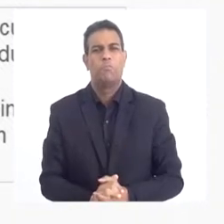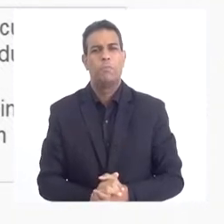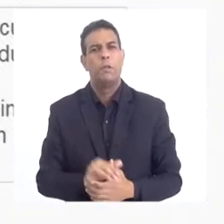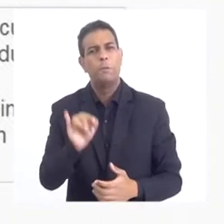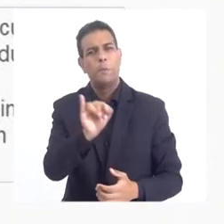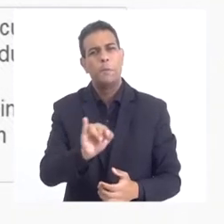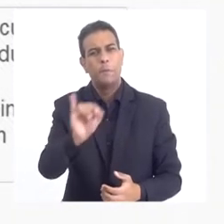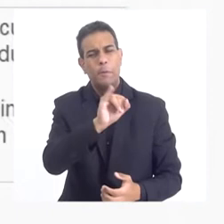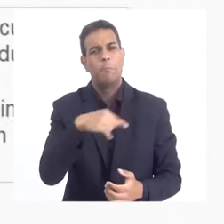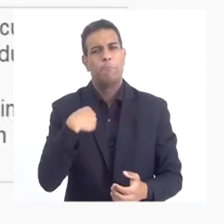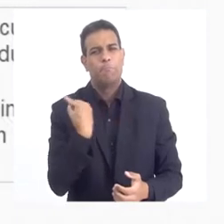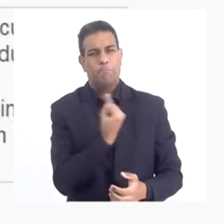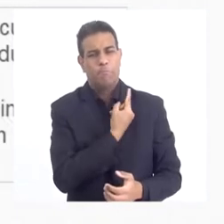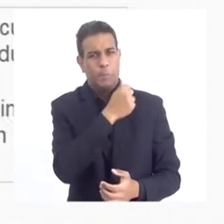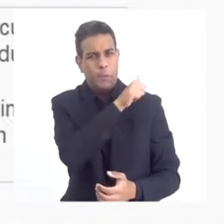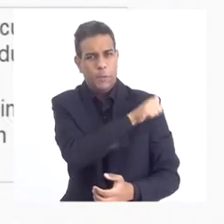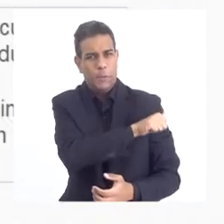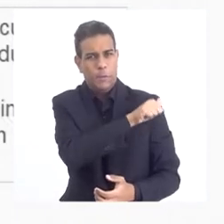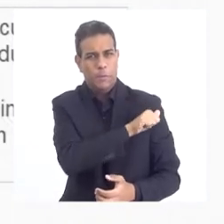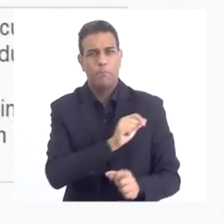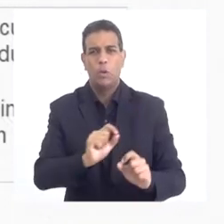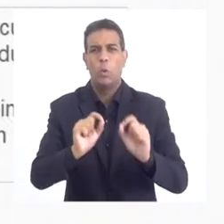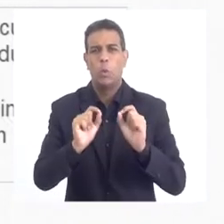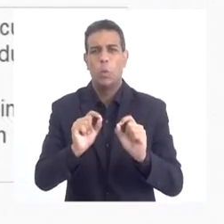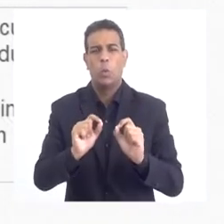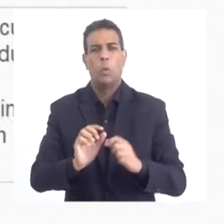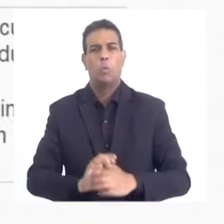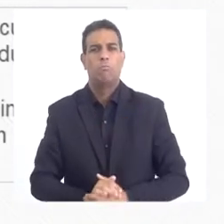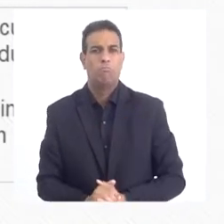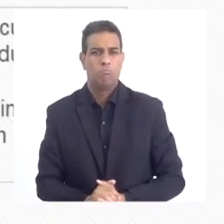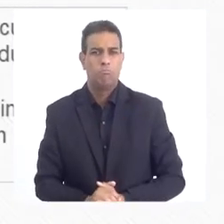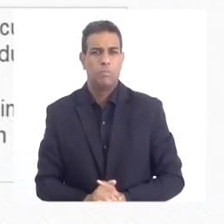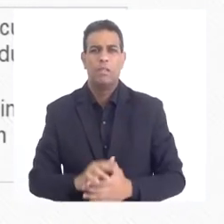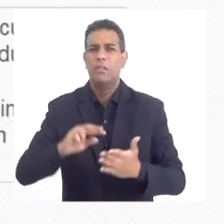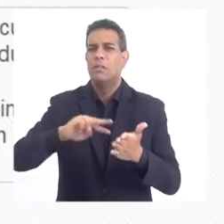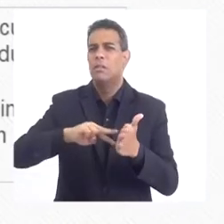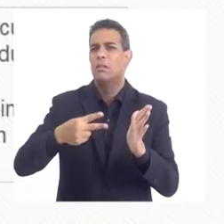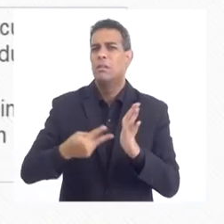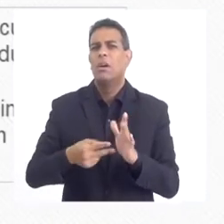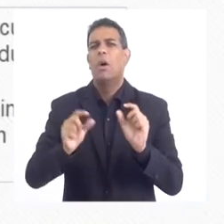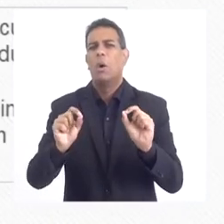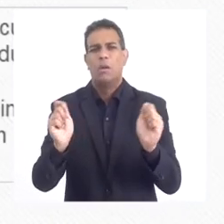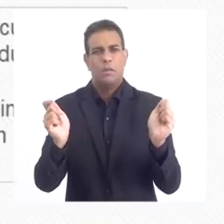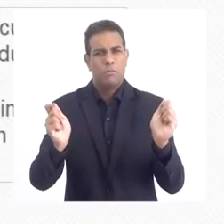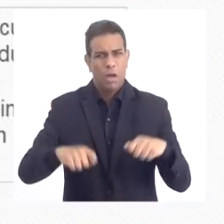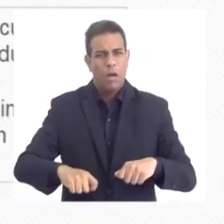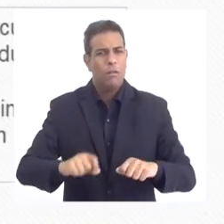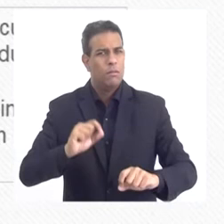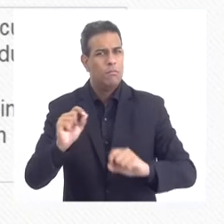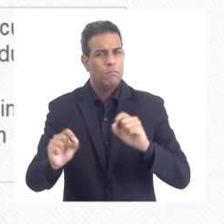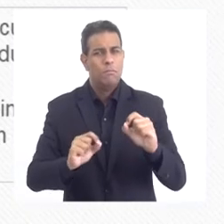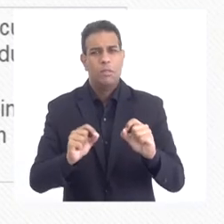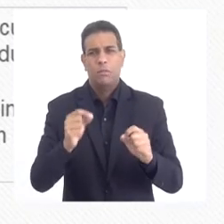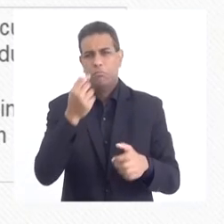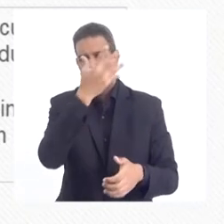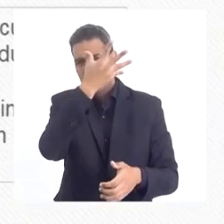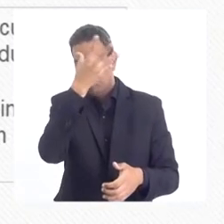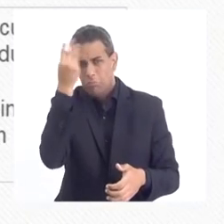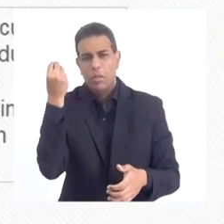importante, significativo, mas o que significa que não que a gente deva esquecer